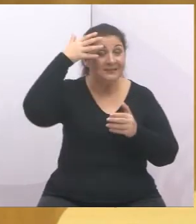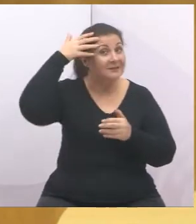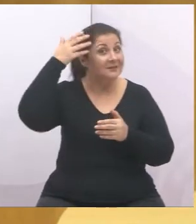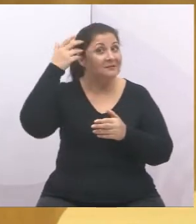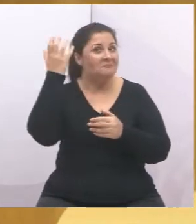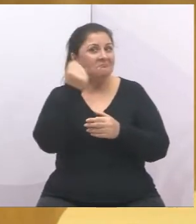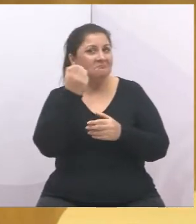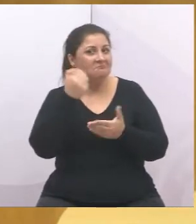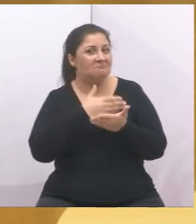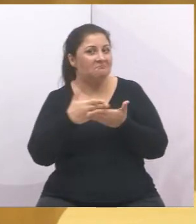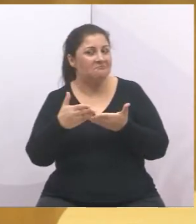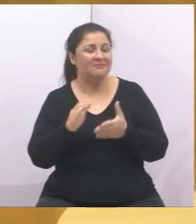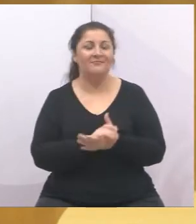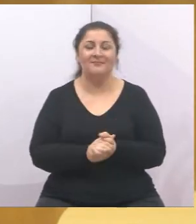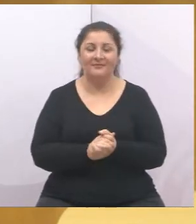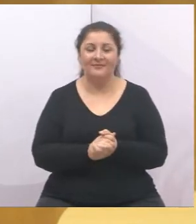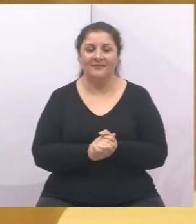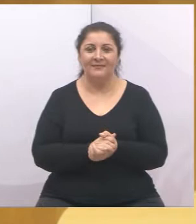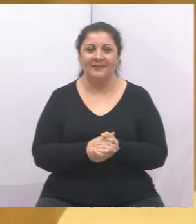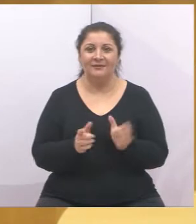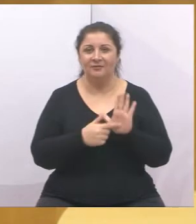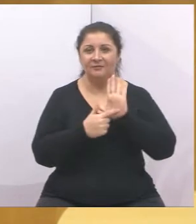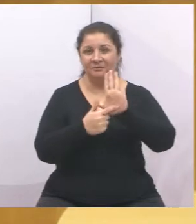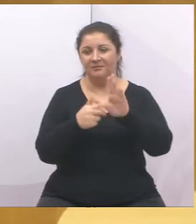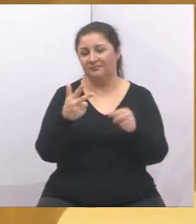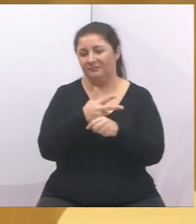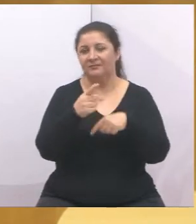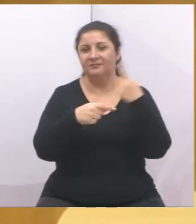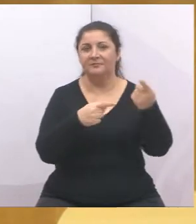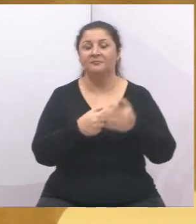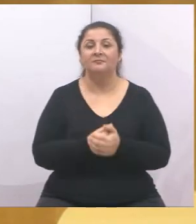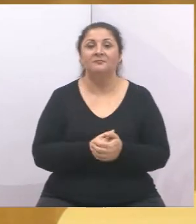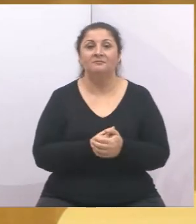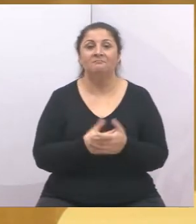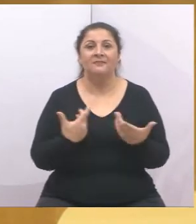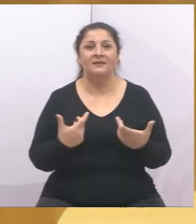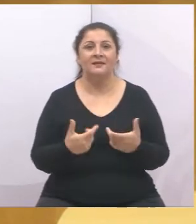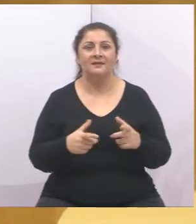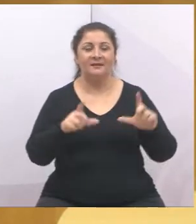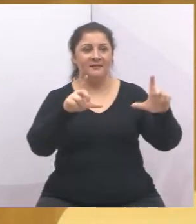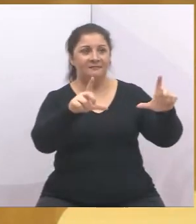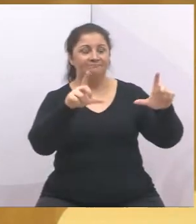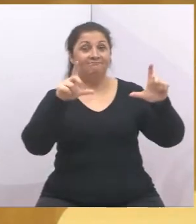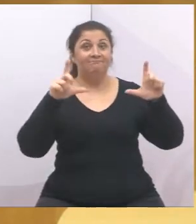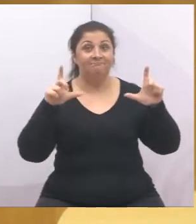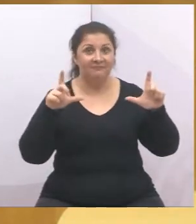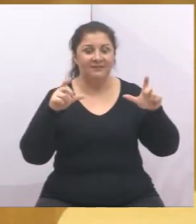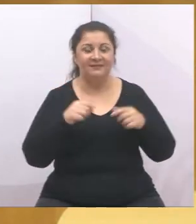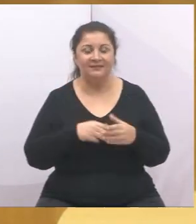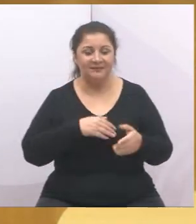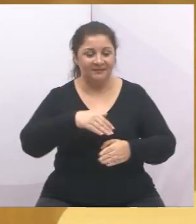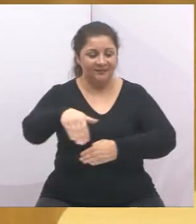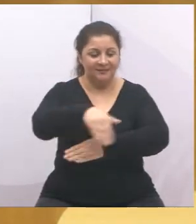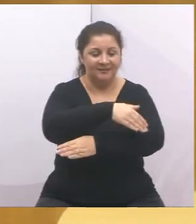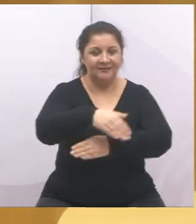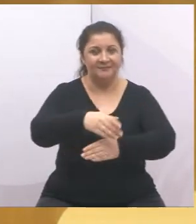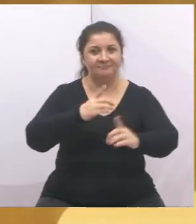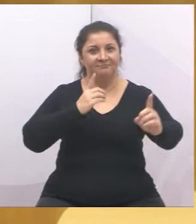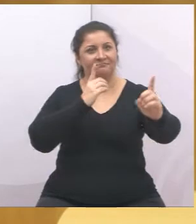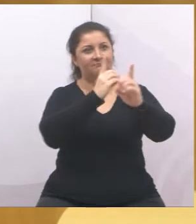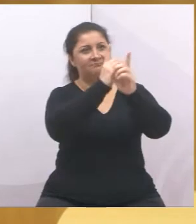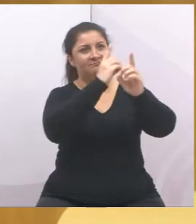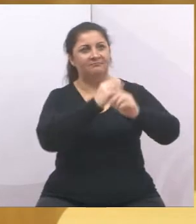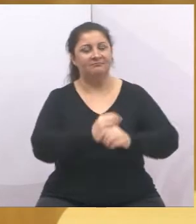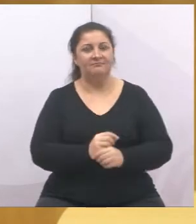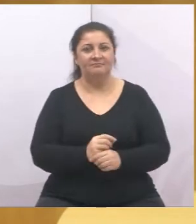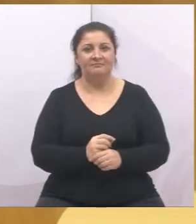aparecendo, e logo que eu cheguei, nós vamos mostrar num vídeo depois, a imagem que eu tinha, Arildo, de chegar no corredor e ver o nome lá,